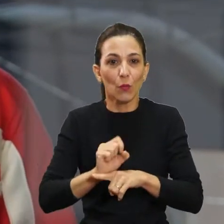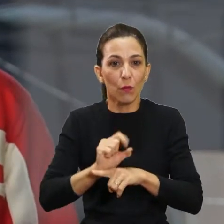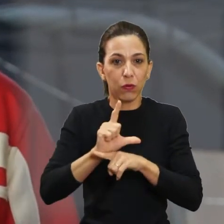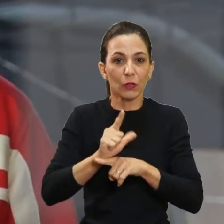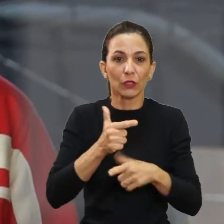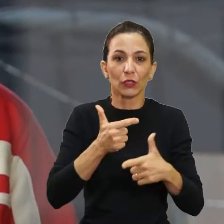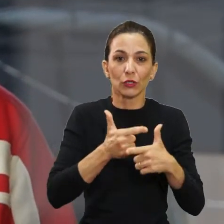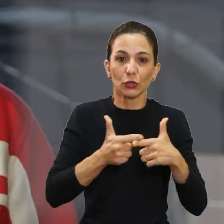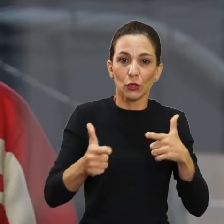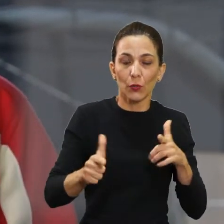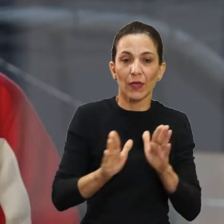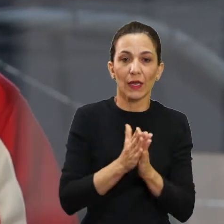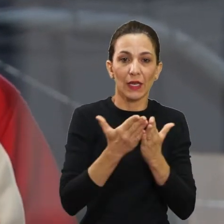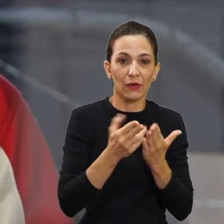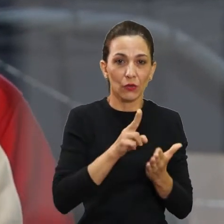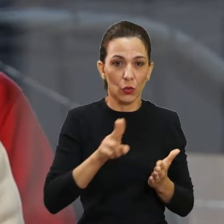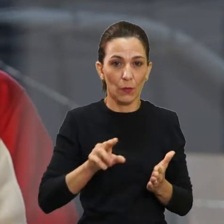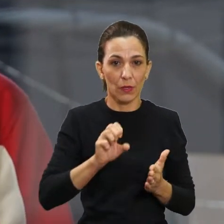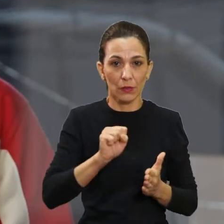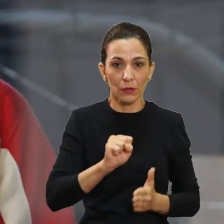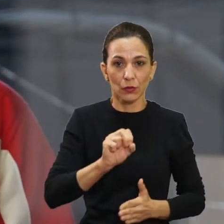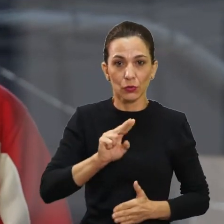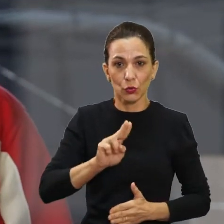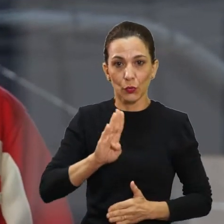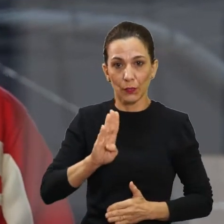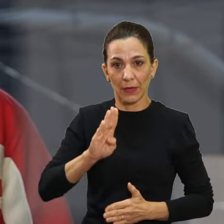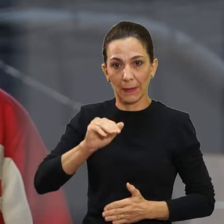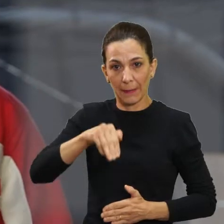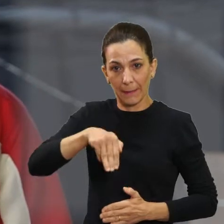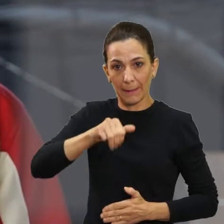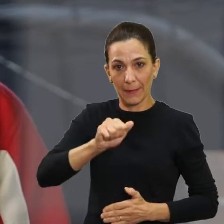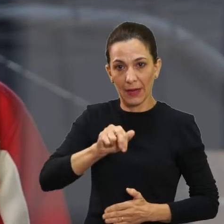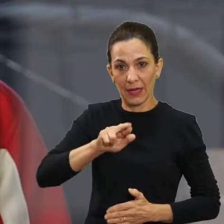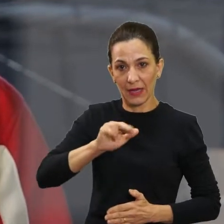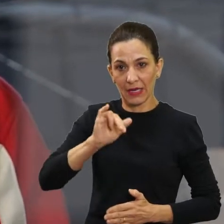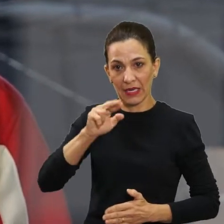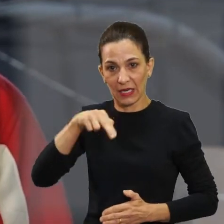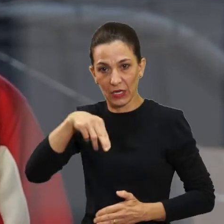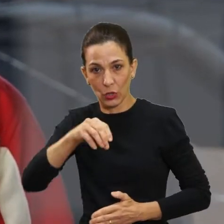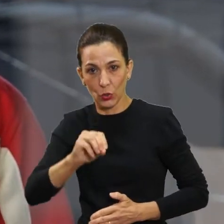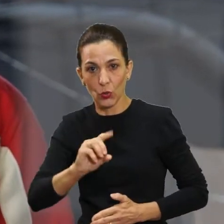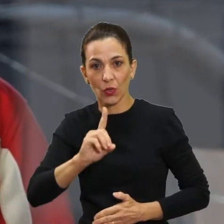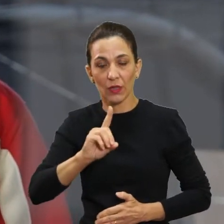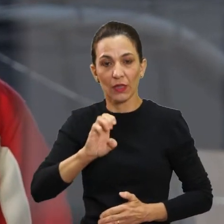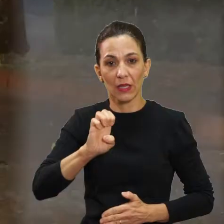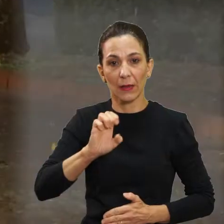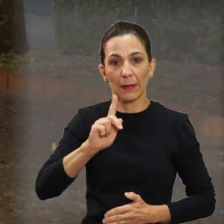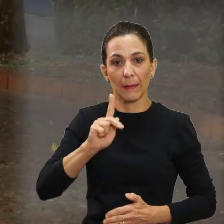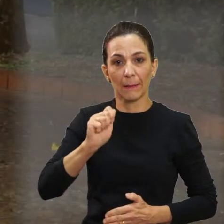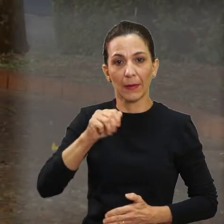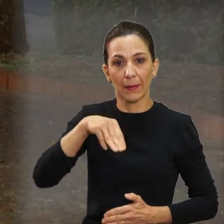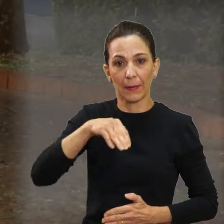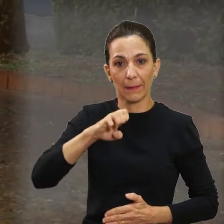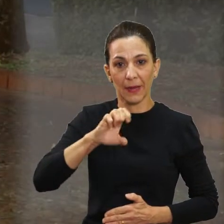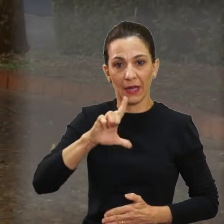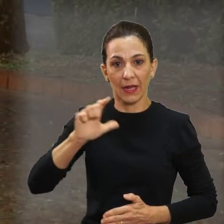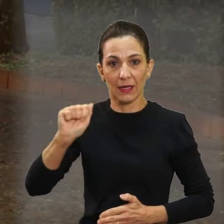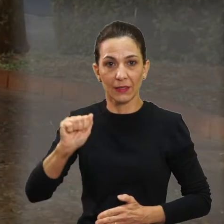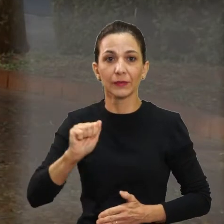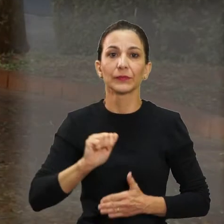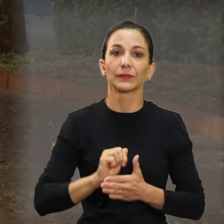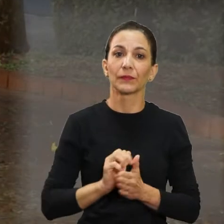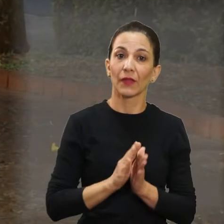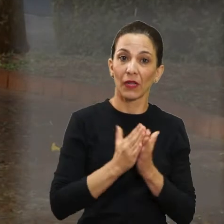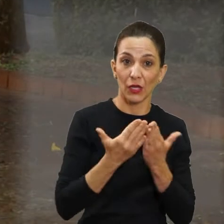um longa-metragem baseado num livro do Luciano Salles, que é o Submarino de Pamela. Estou num processo de